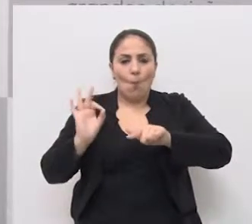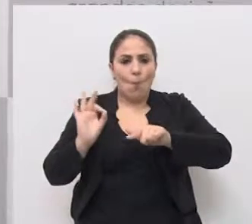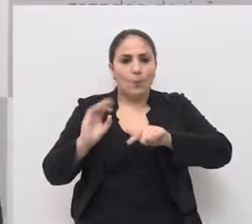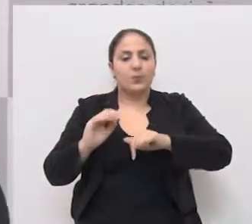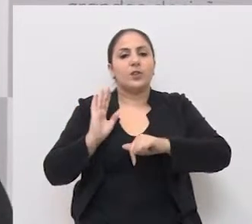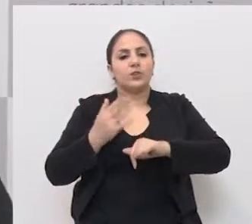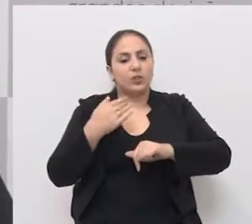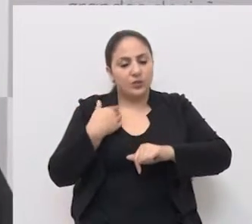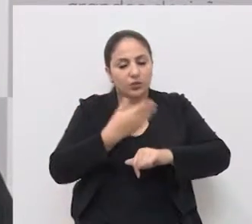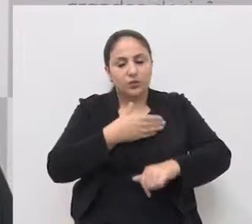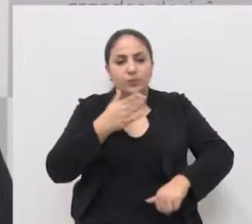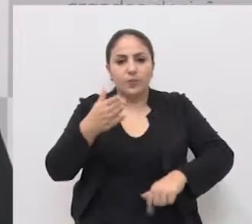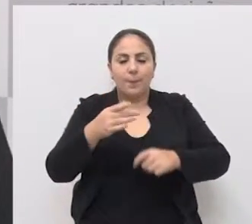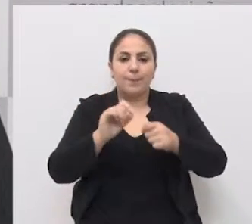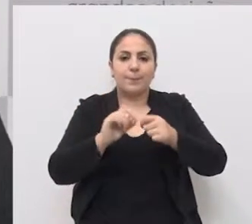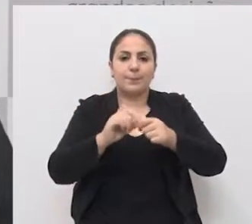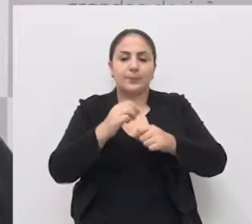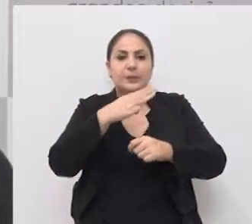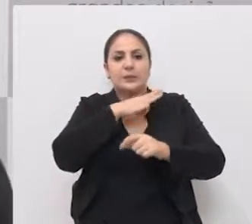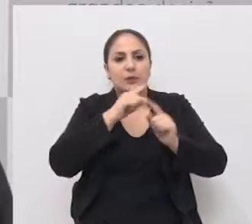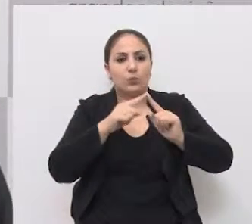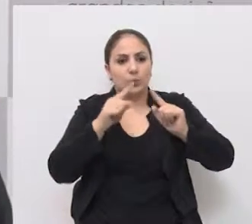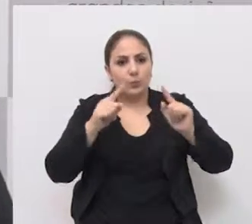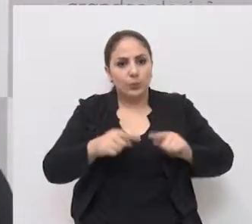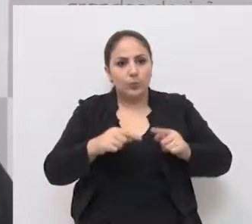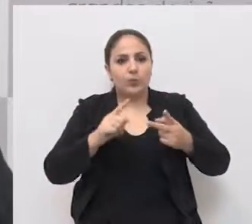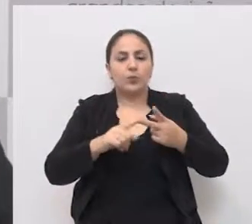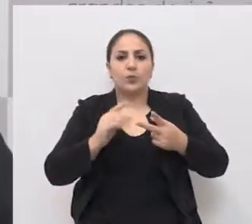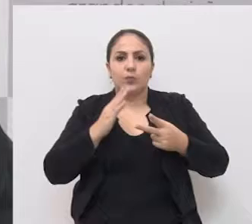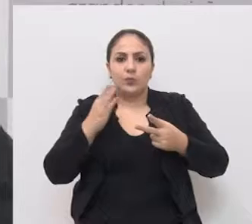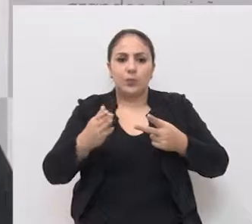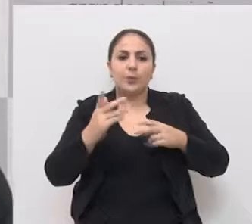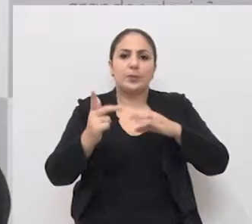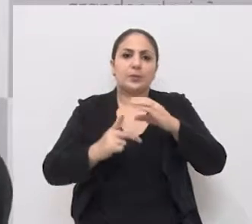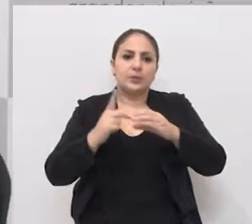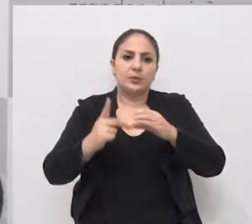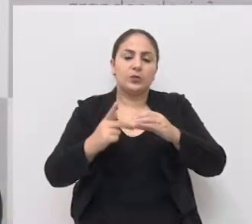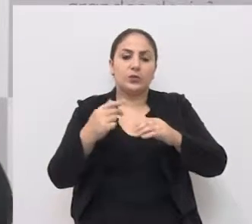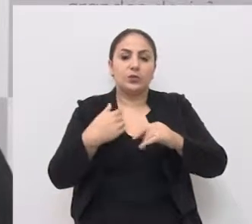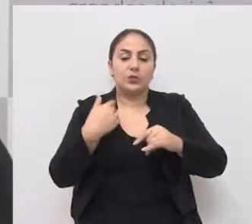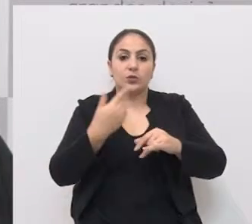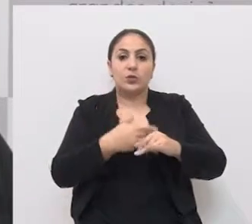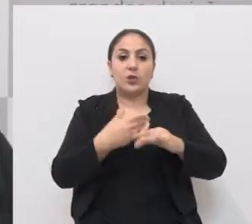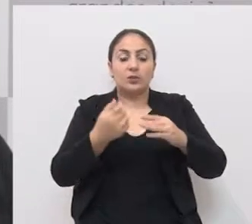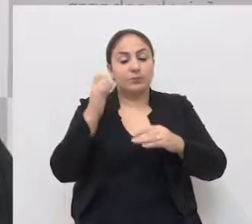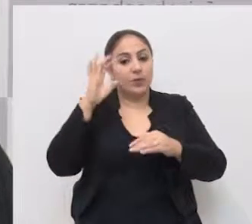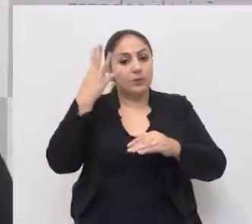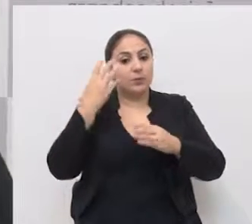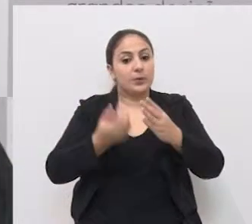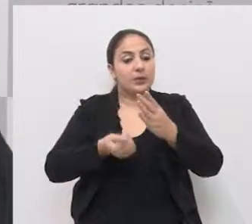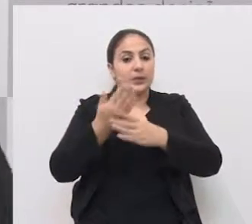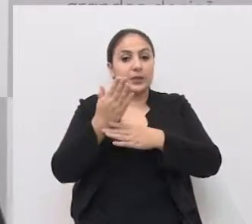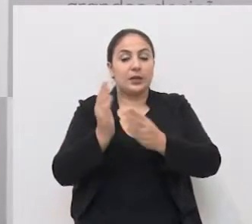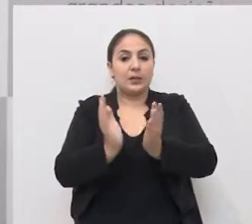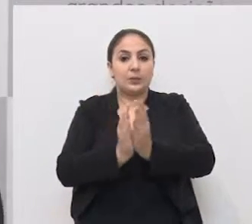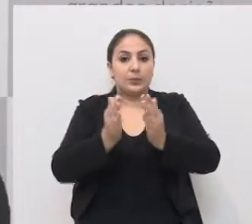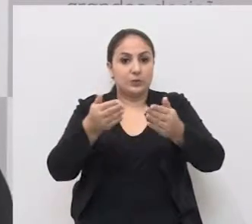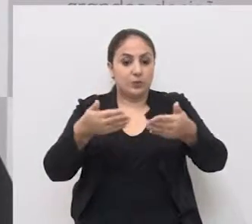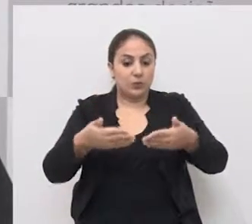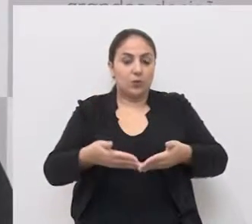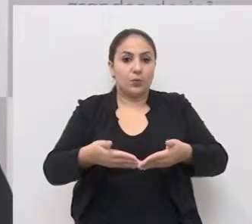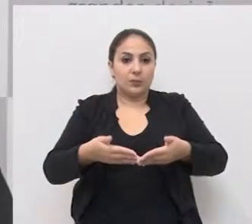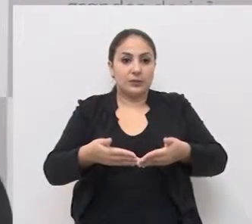situação que nós já estamos caminhando, já foi no Ministério Público, já veio para a Câmara, foi para o Executivo e está um embrulho. Então nós decidimos então montar esta